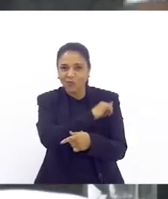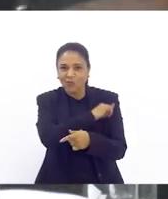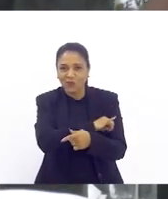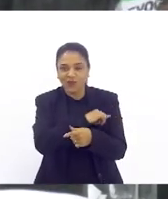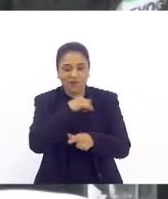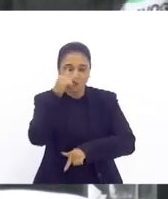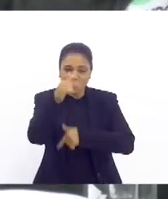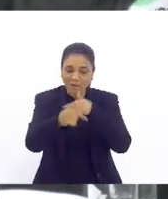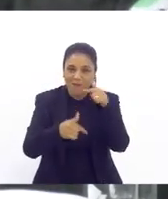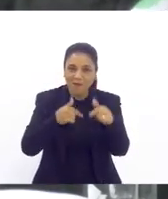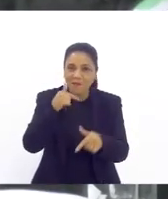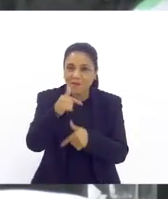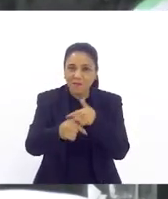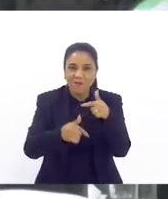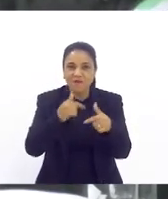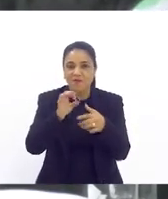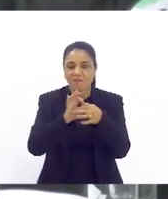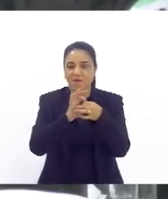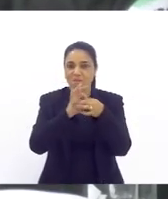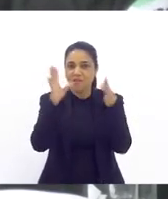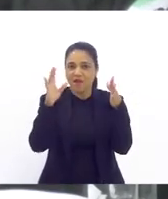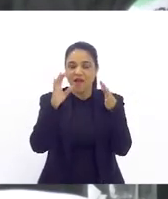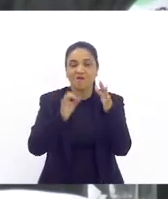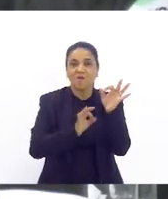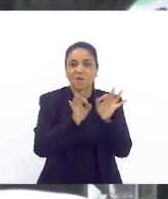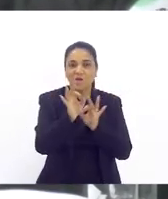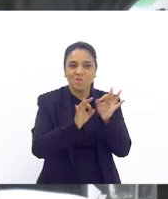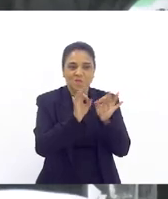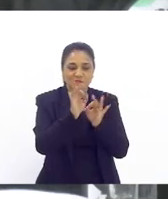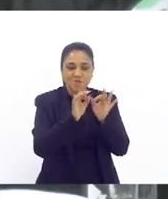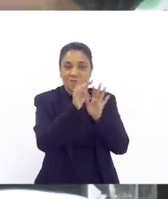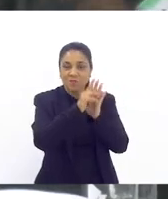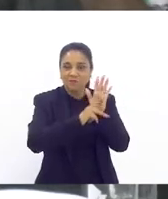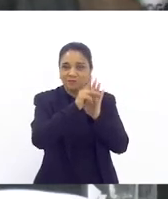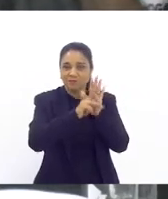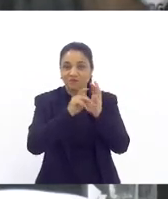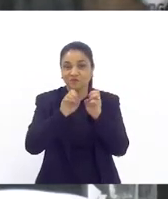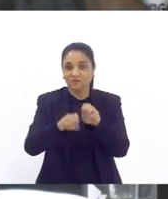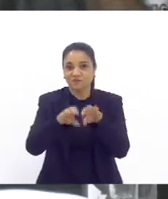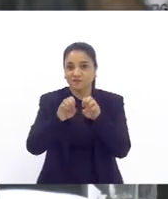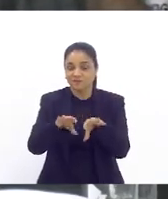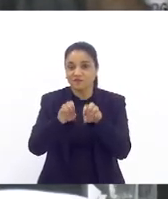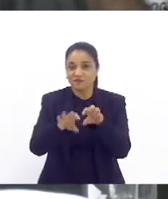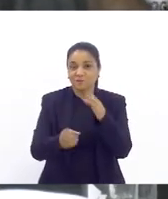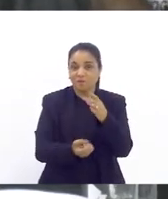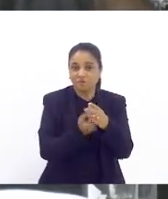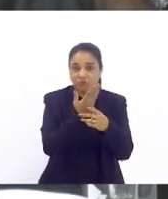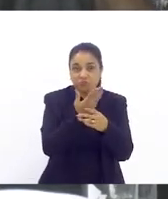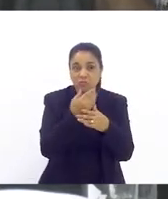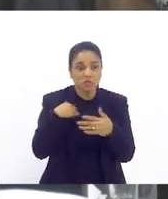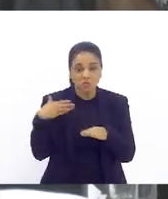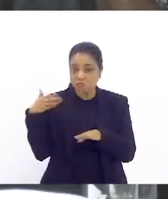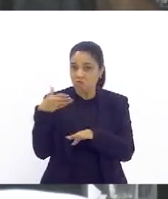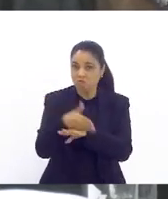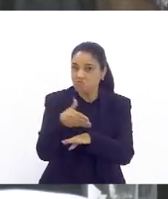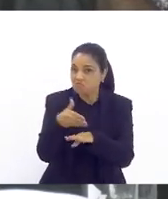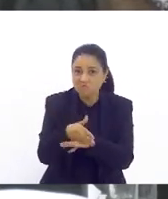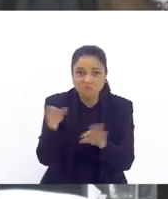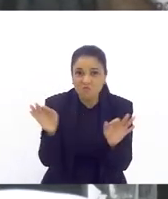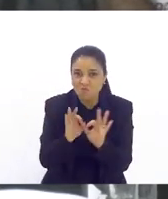debruçou que fez democraticamente um plano Estadual de Educação e que não comparece